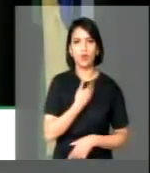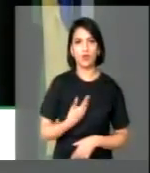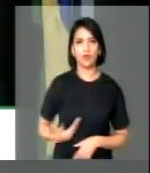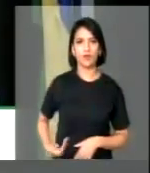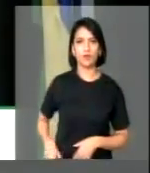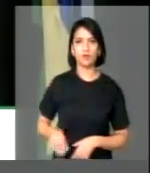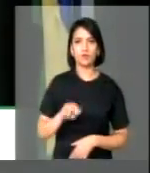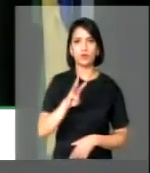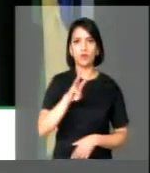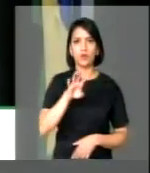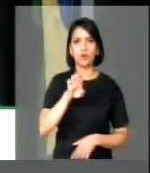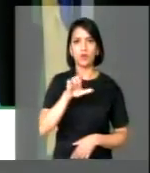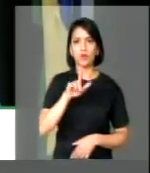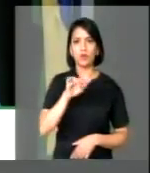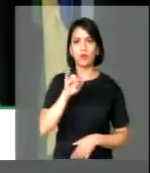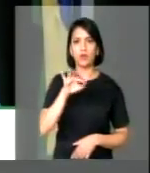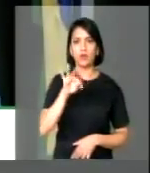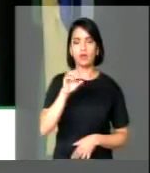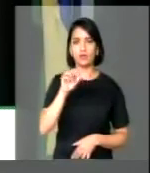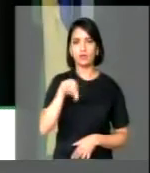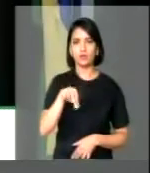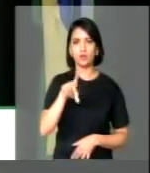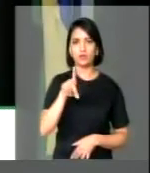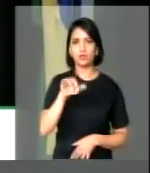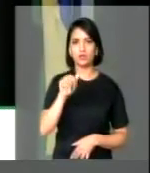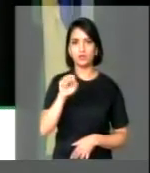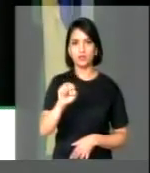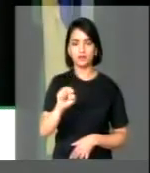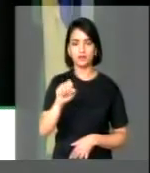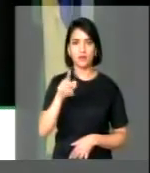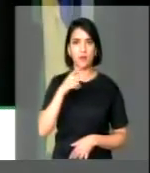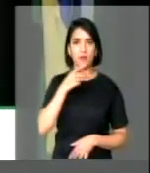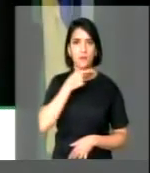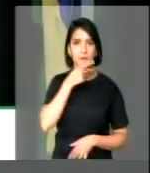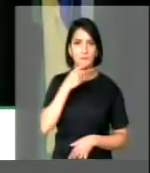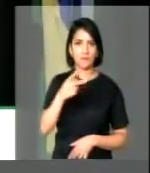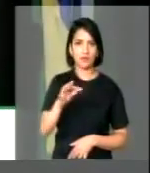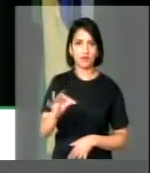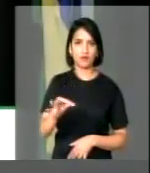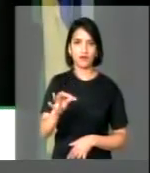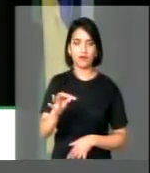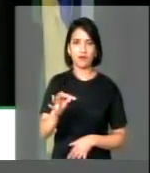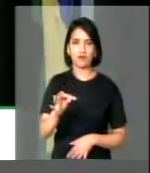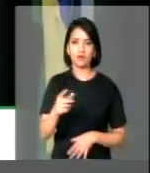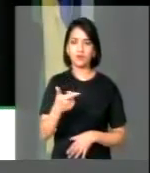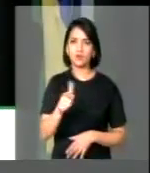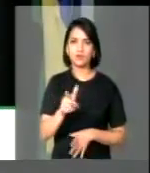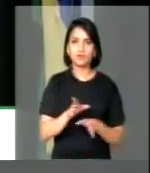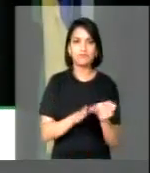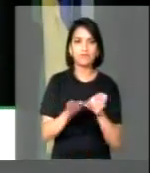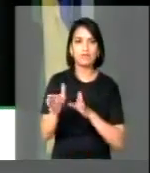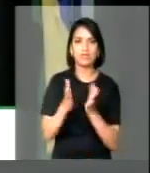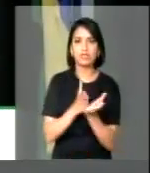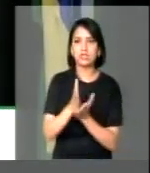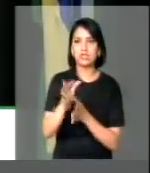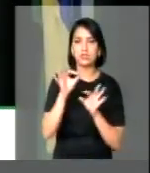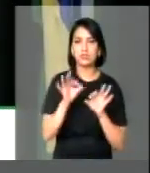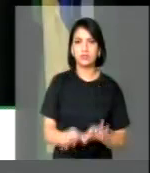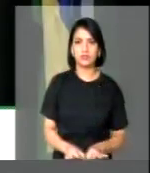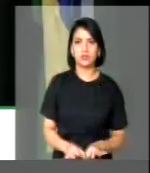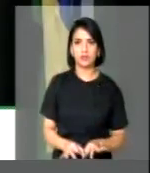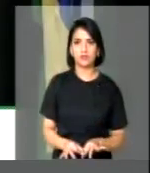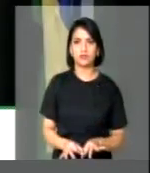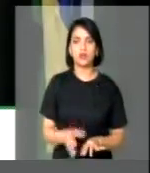Dias está sem rumo e sem direção. Nas palavras do próprio secretário da Fazenda, senhor